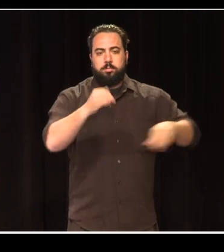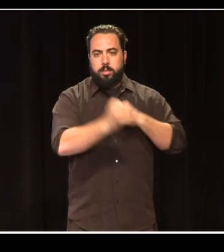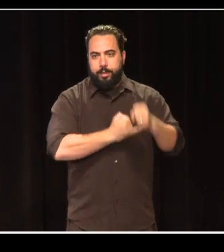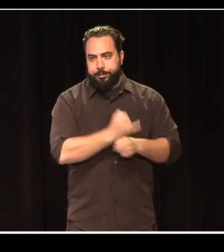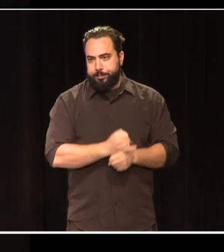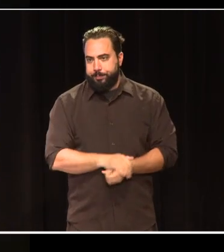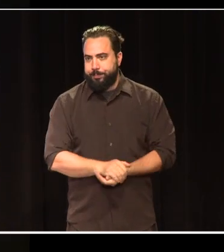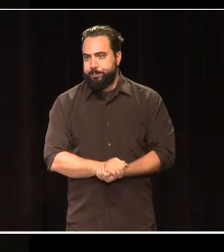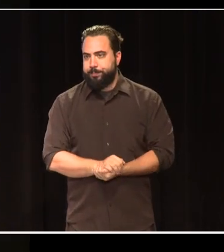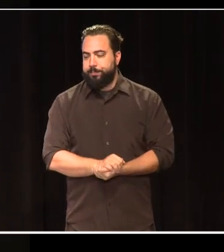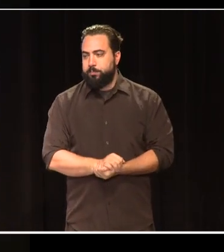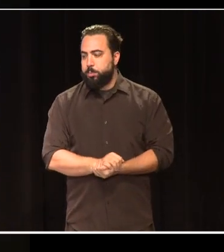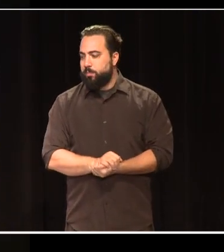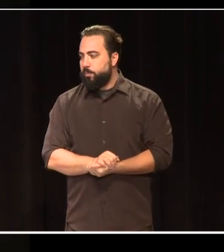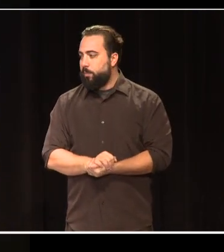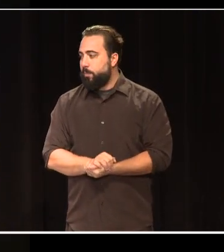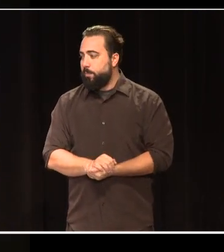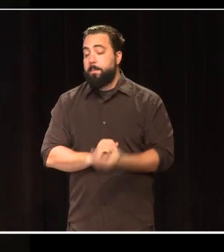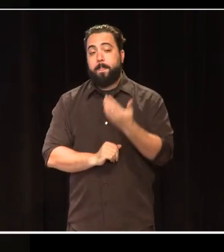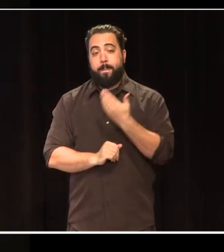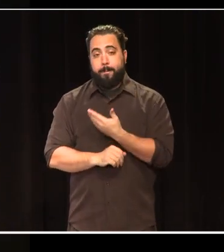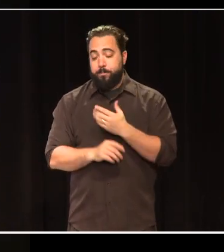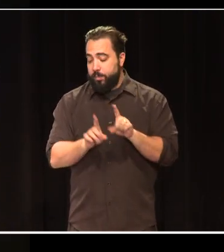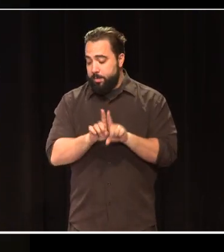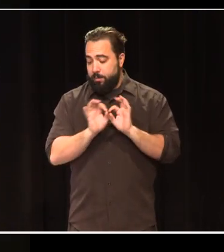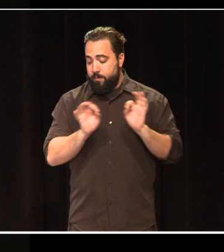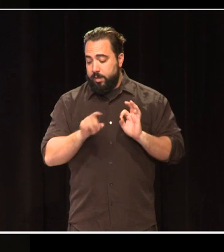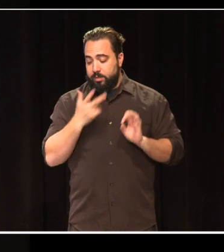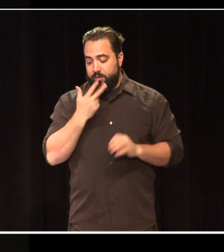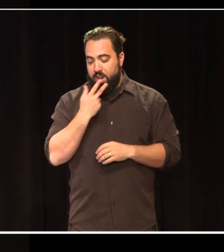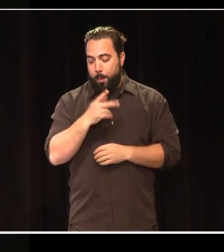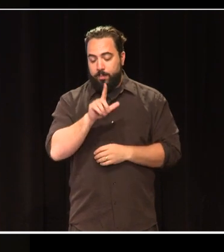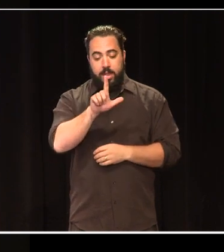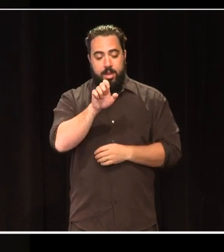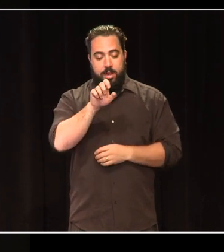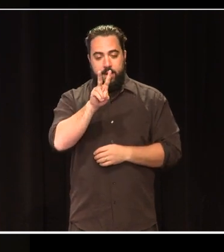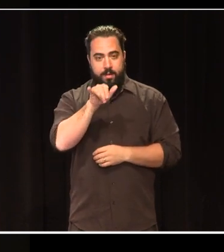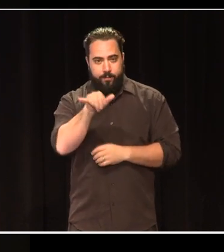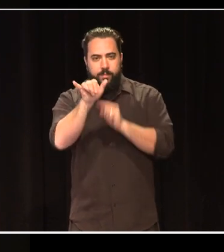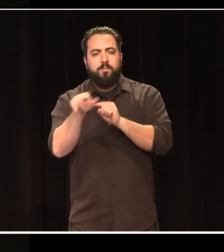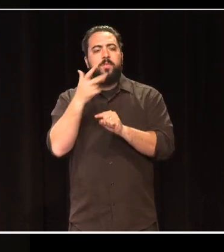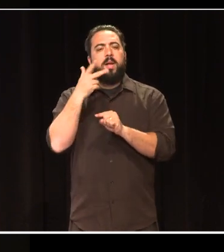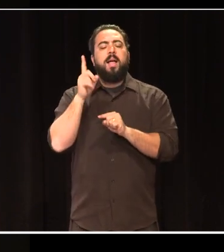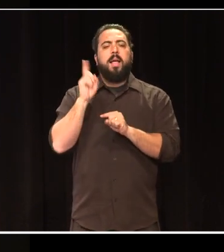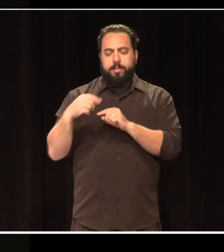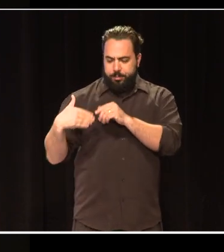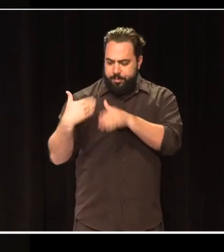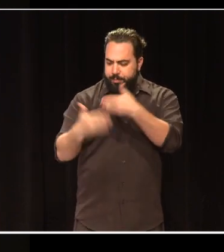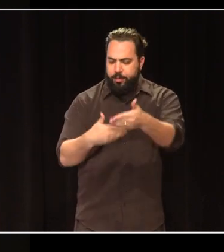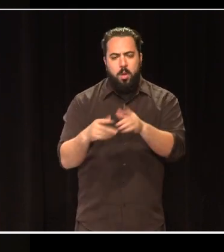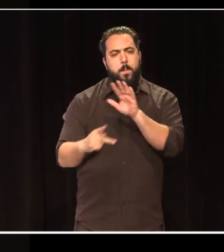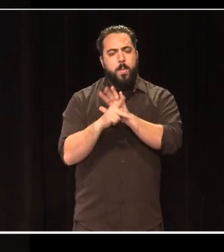Tá. O Pierre Levy fala de uma transição, né, de educação, né, é uma